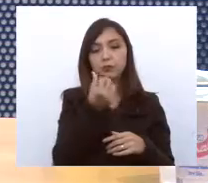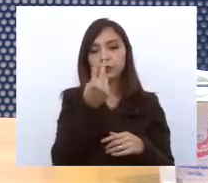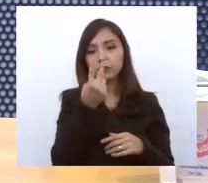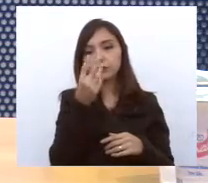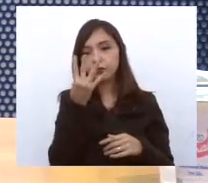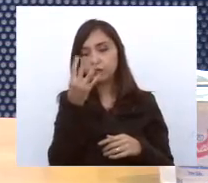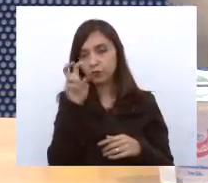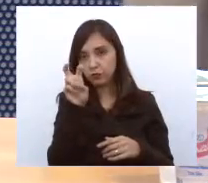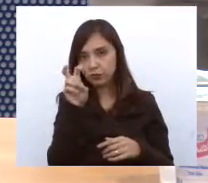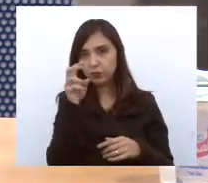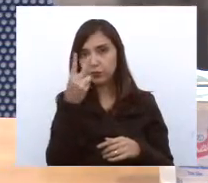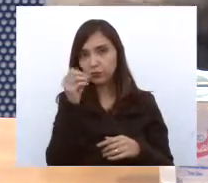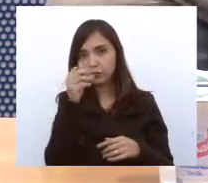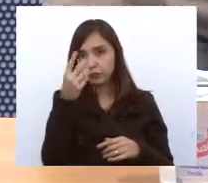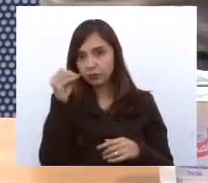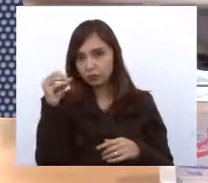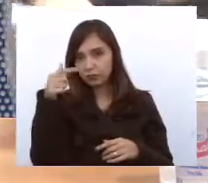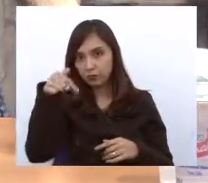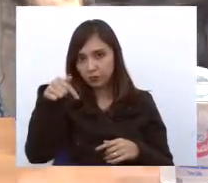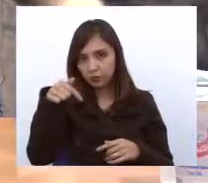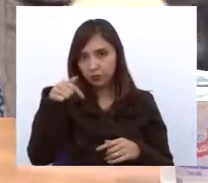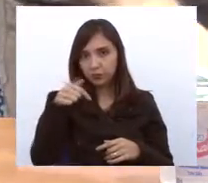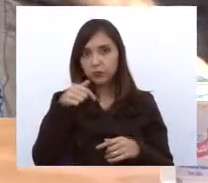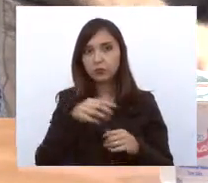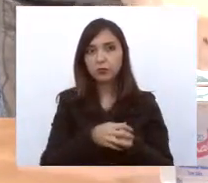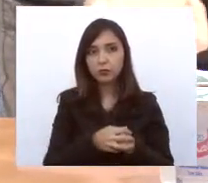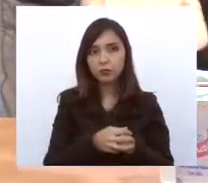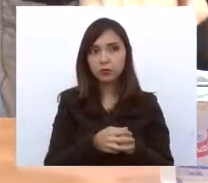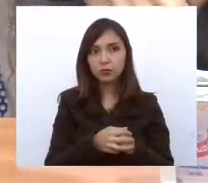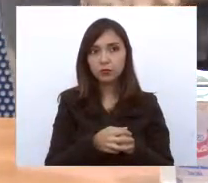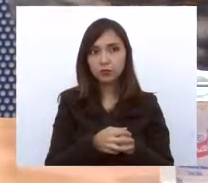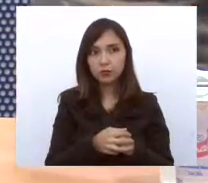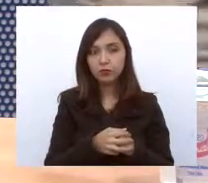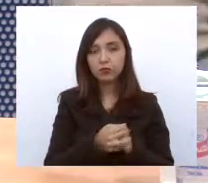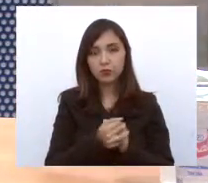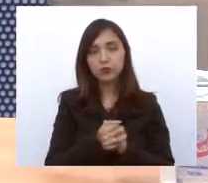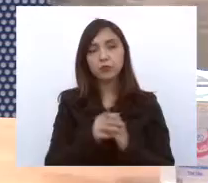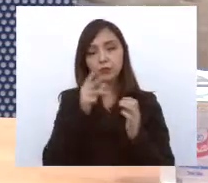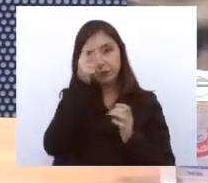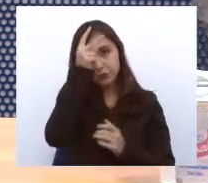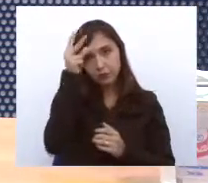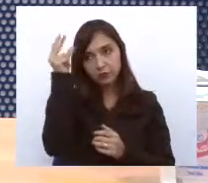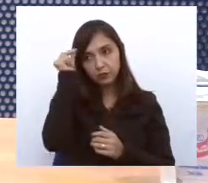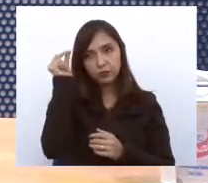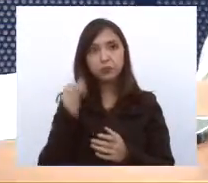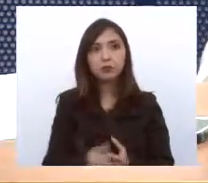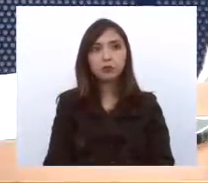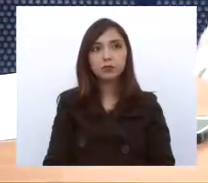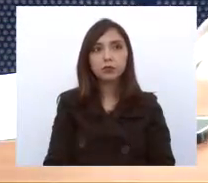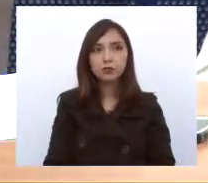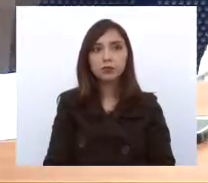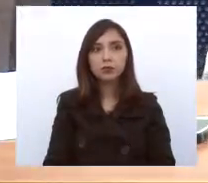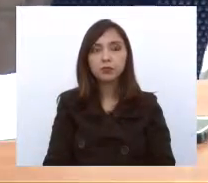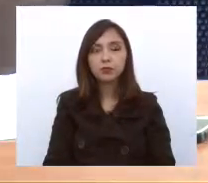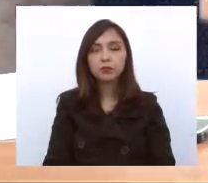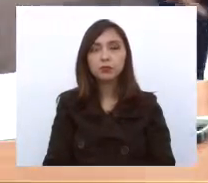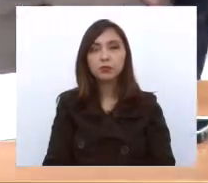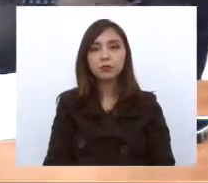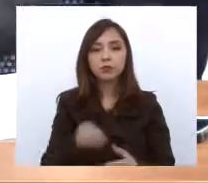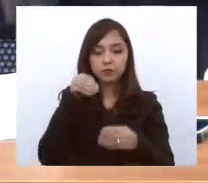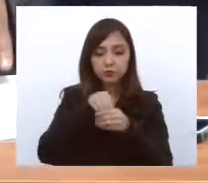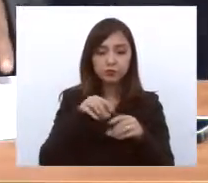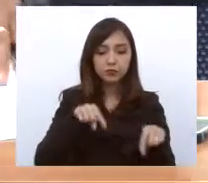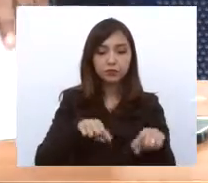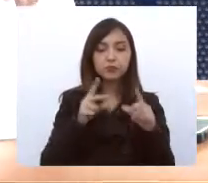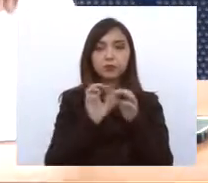de 2007 e as 7075 de 2012. Autora, Prefeitura. Consulta a casa do presente projeto é